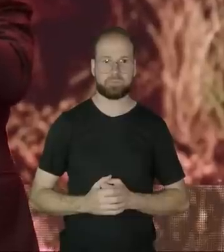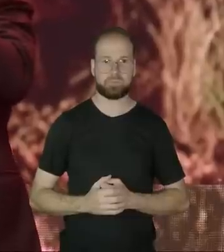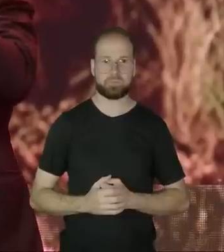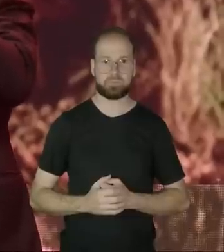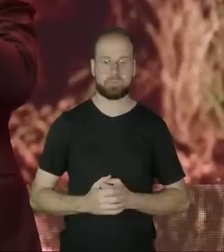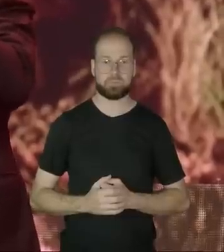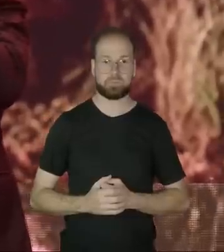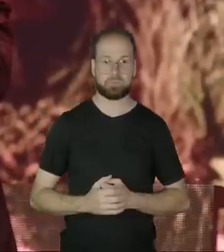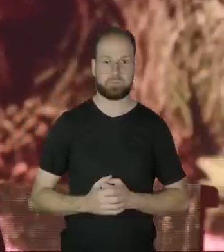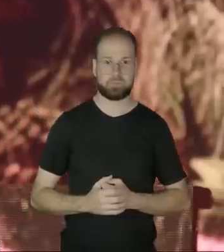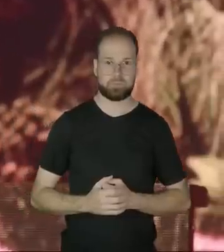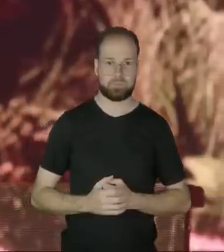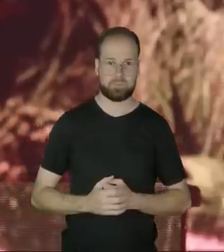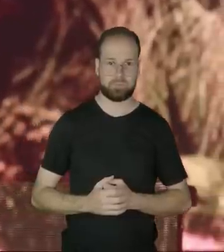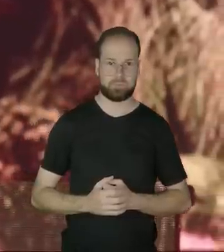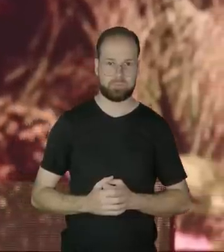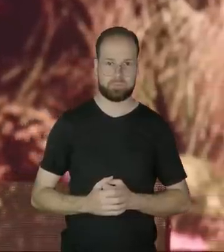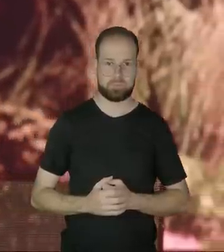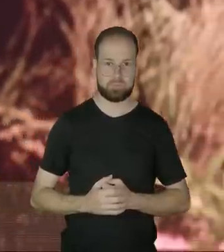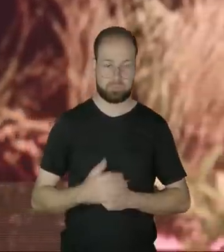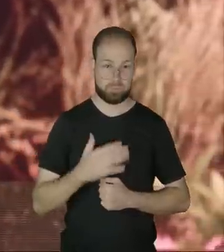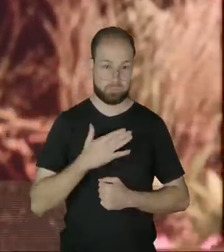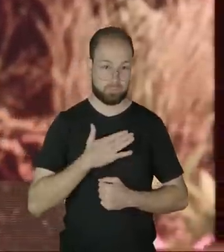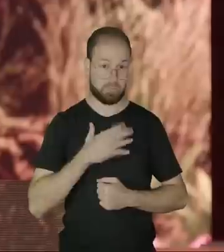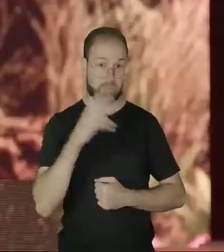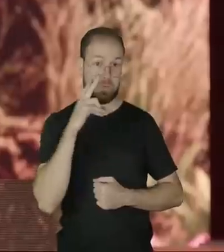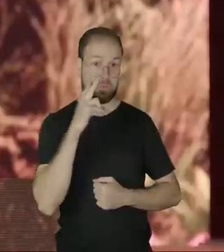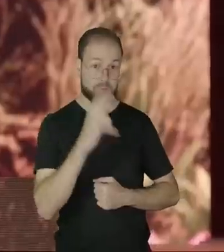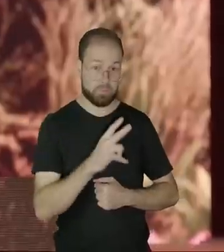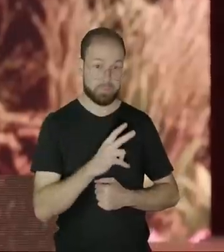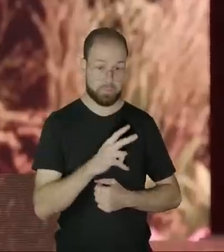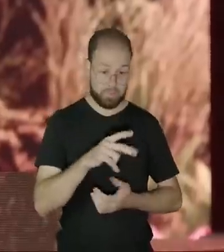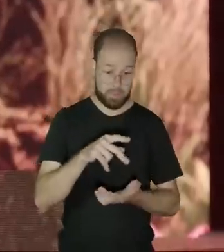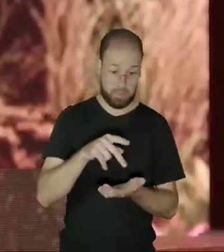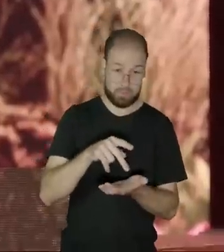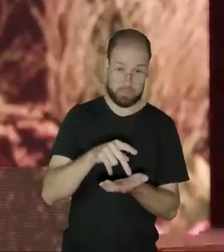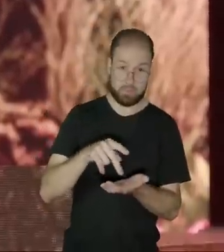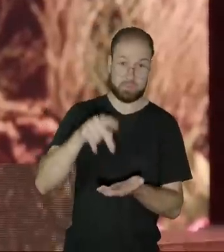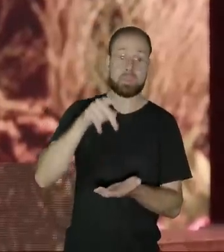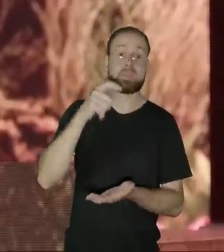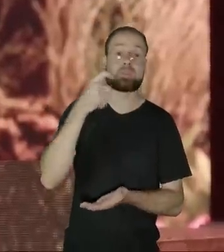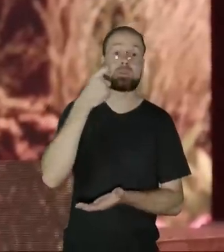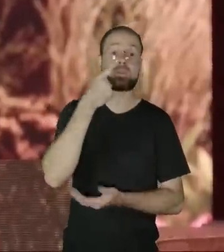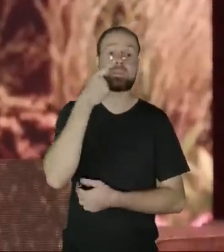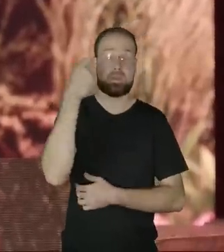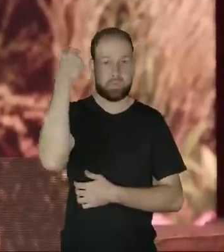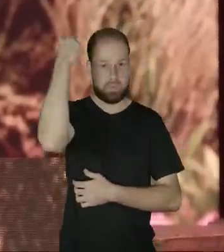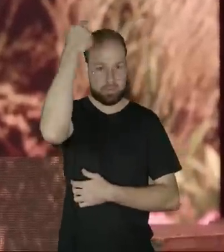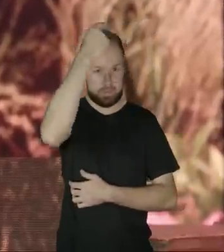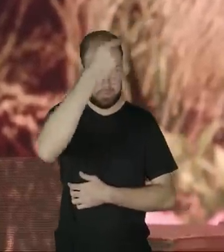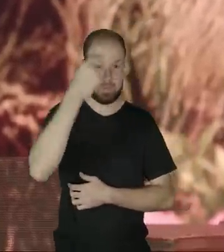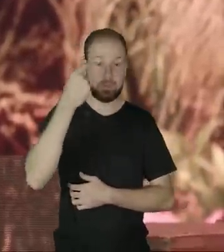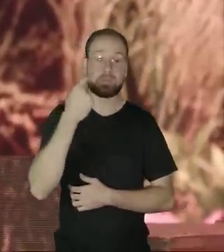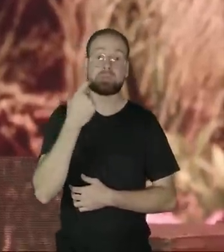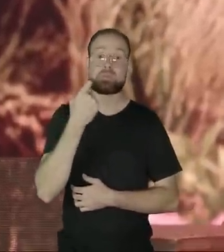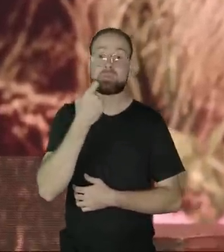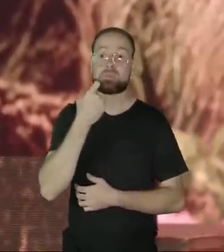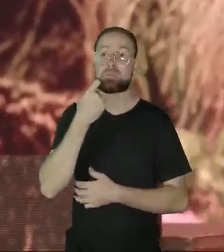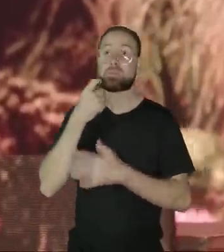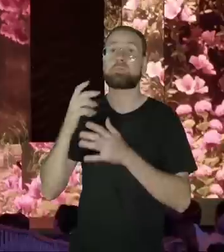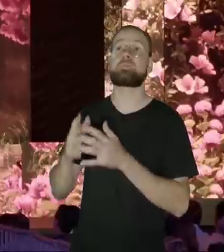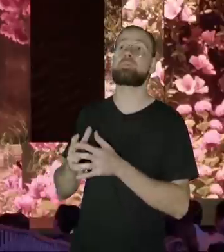Vivemos hoje a Sexta-feira Santa, a Sexta-feira Maior, na